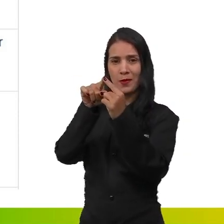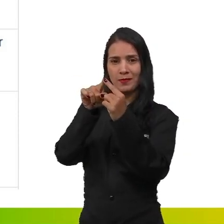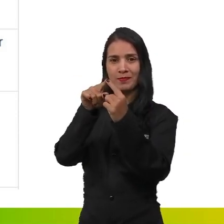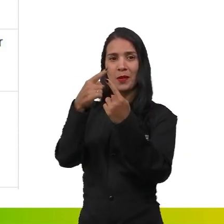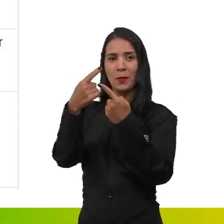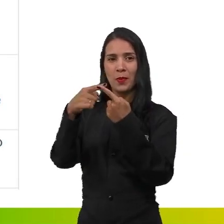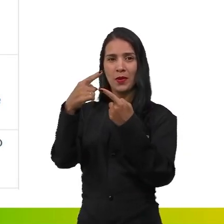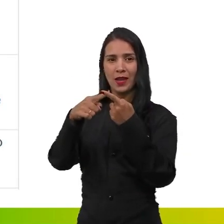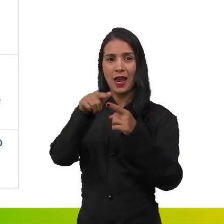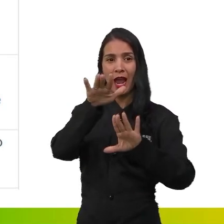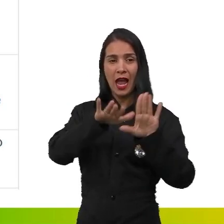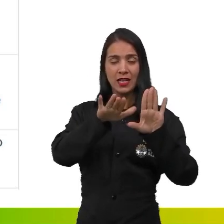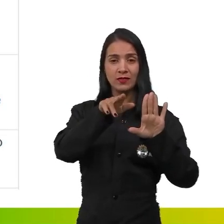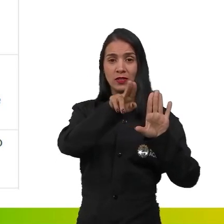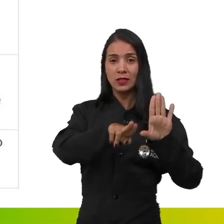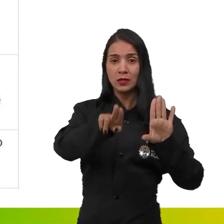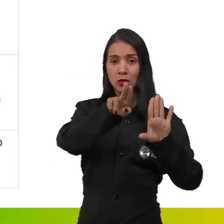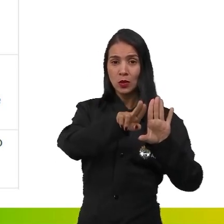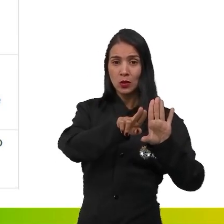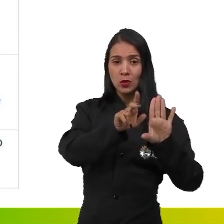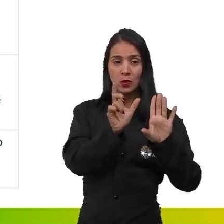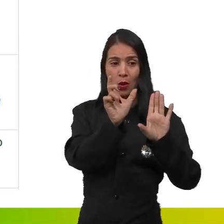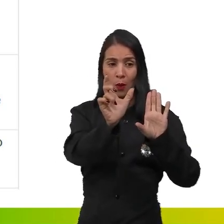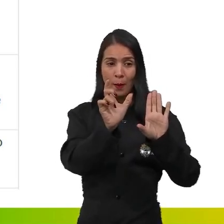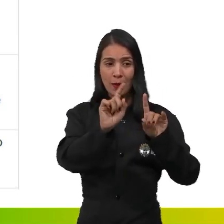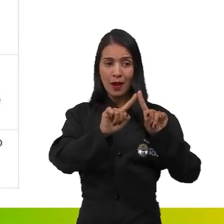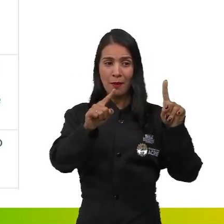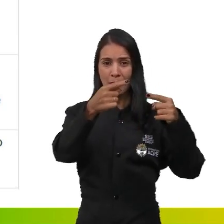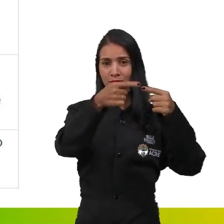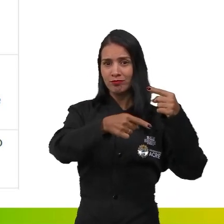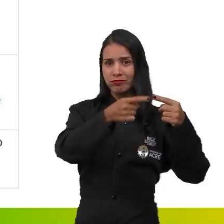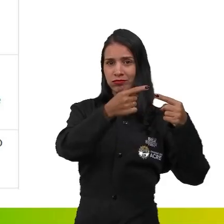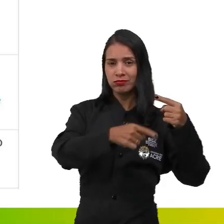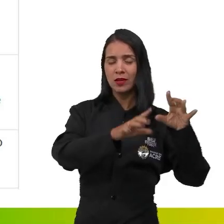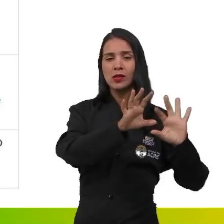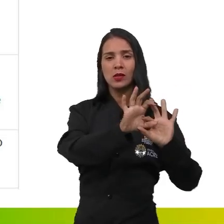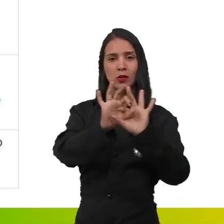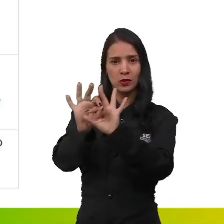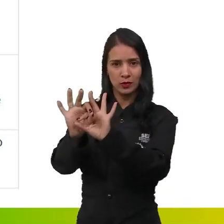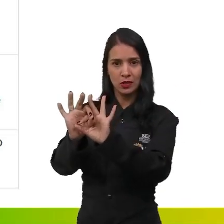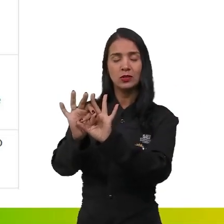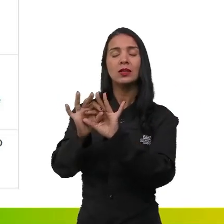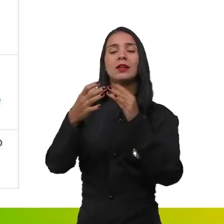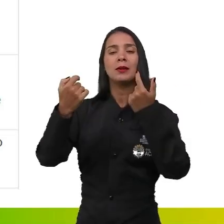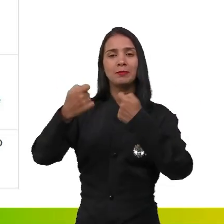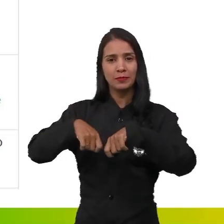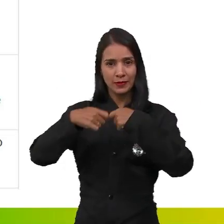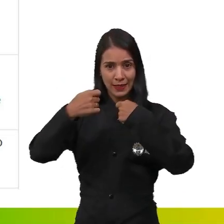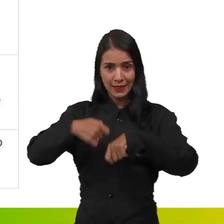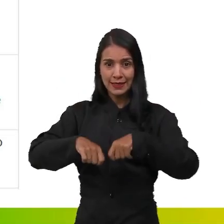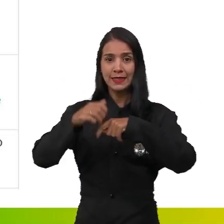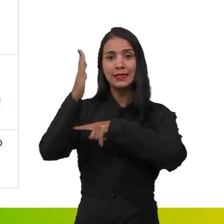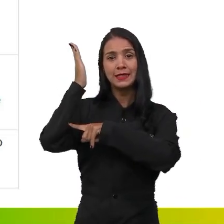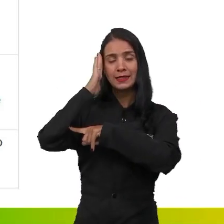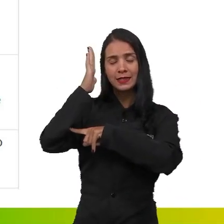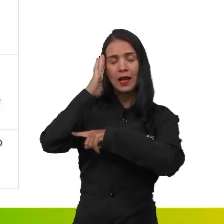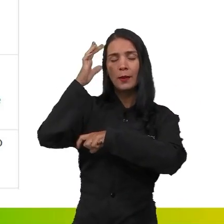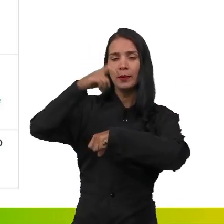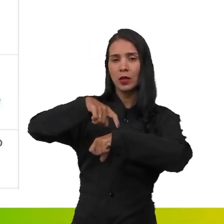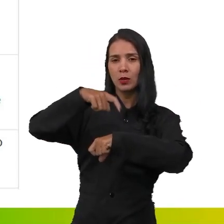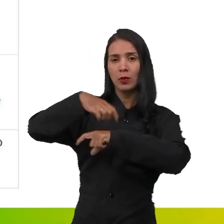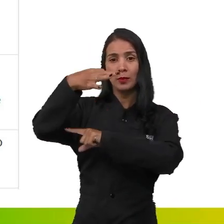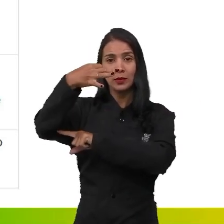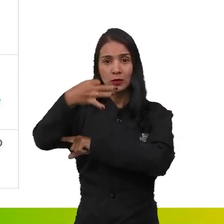por prejudicar a minha coesão, a minha coerência, tal, do meu texto. Então, ao invés de ajudar, pode ser